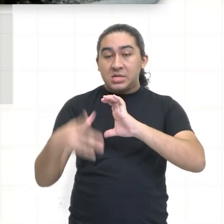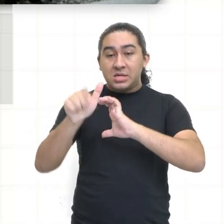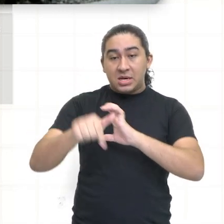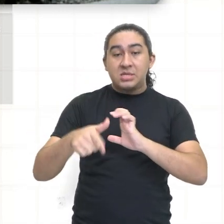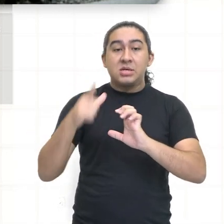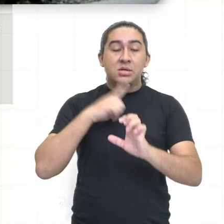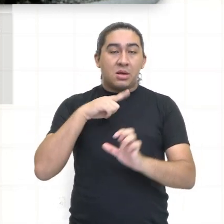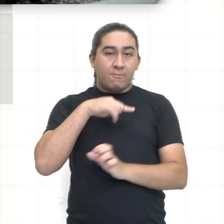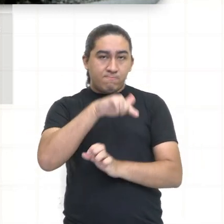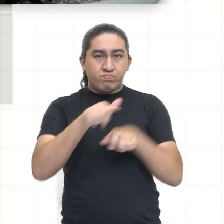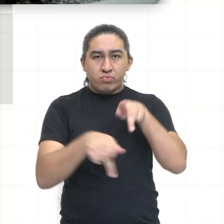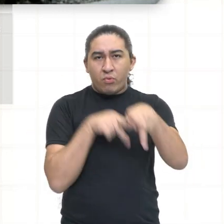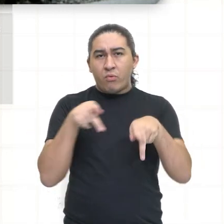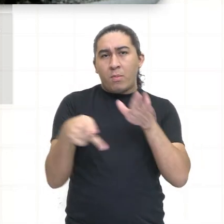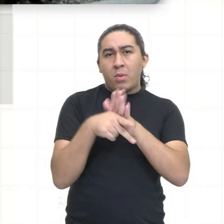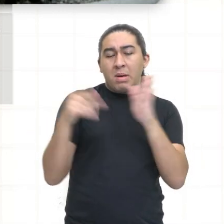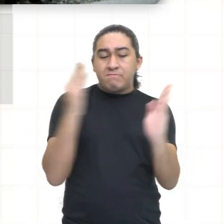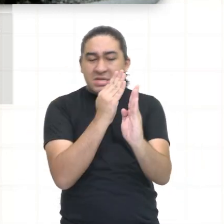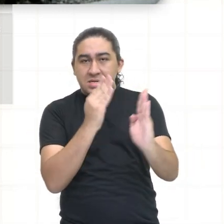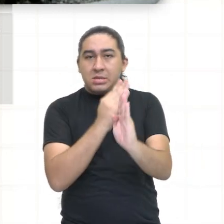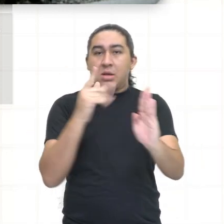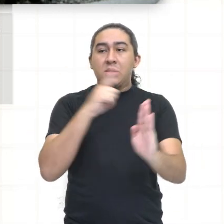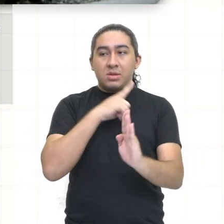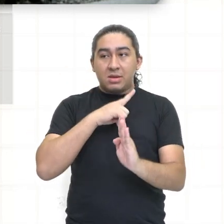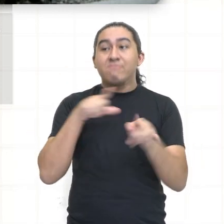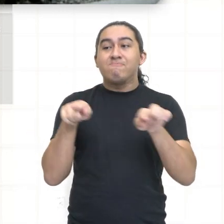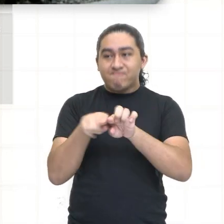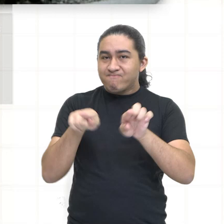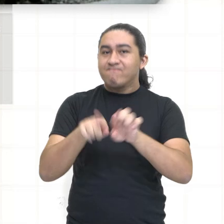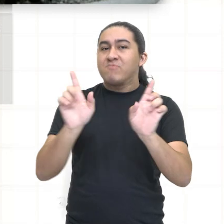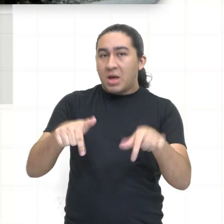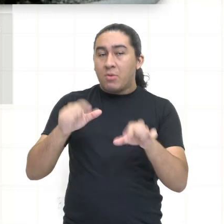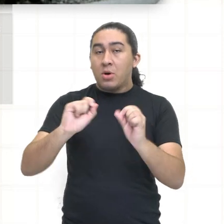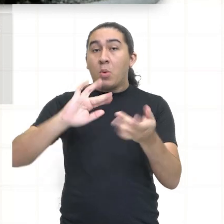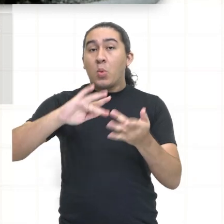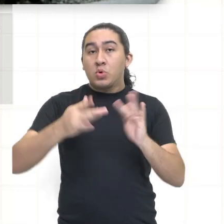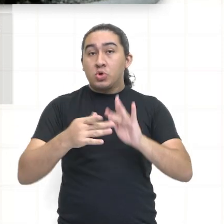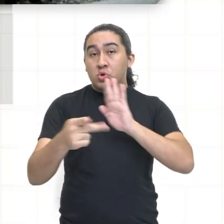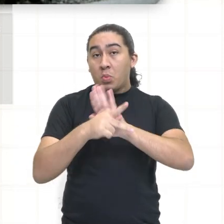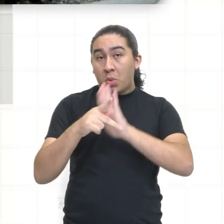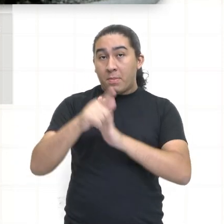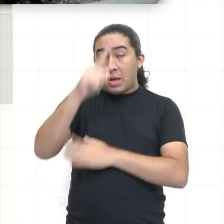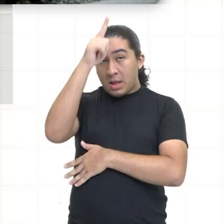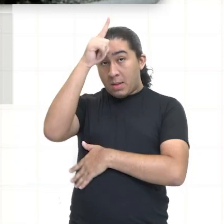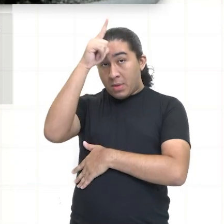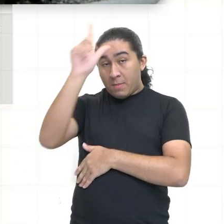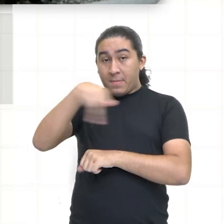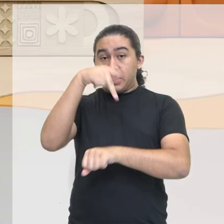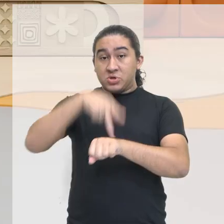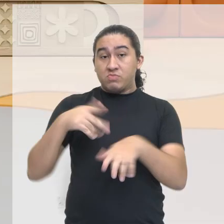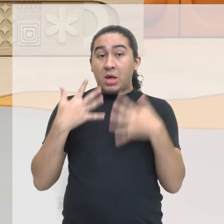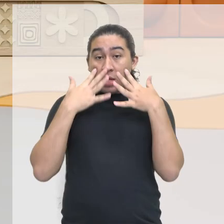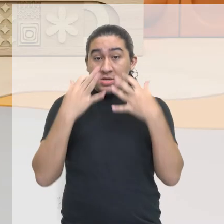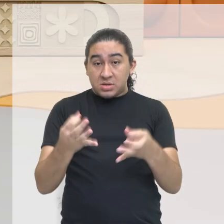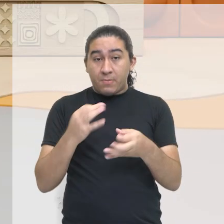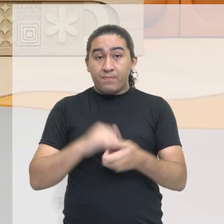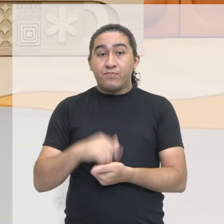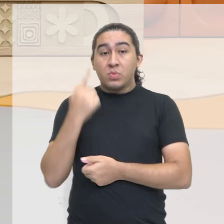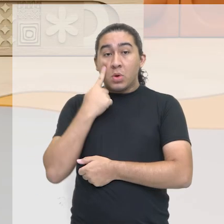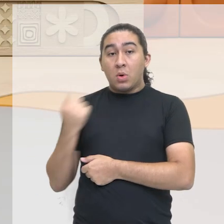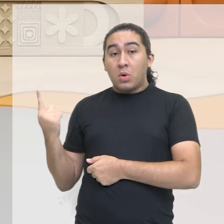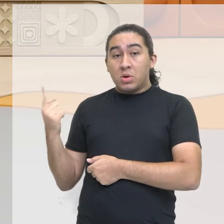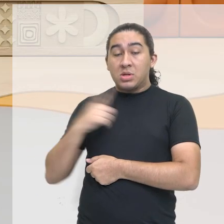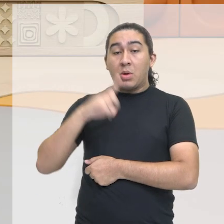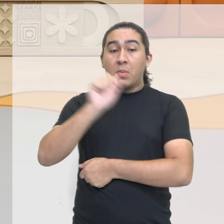desse antissemitismo, né, dessa perseguição dada aos judeus no contexto ali da Alemanha. Observem só. Nós trouxemos aqui